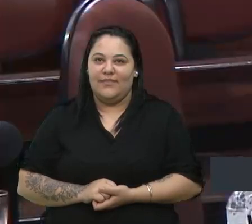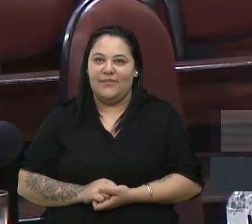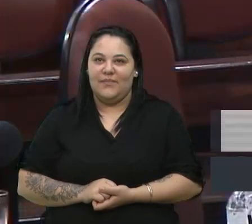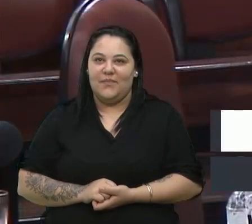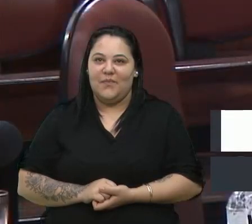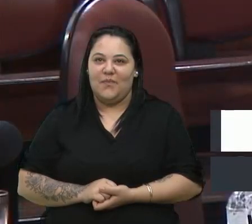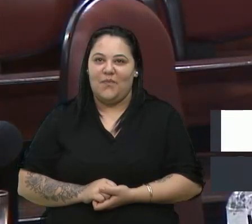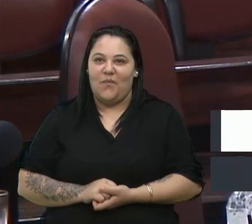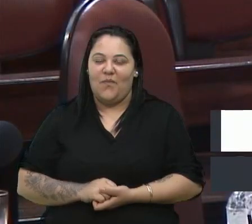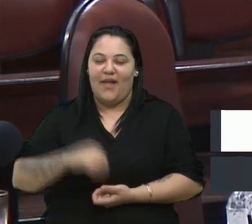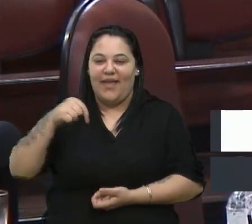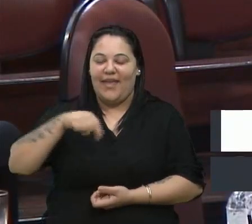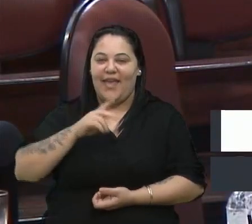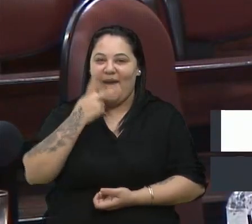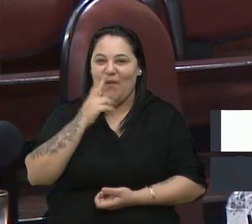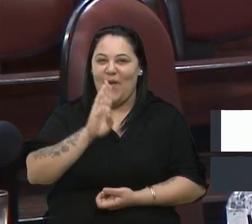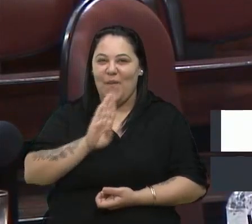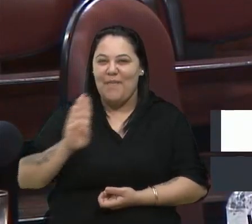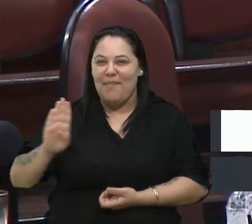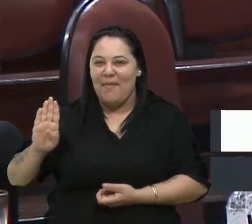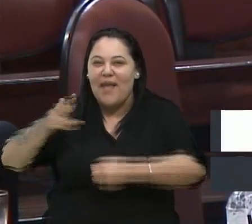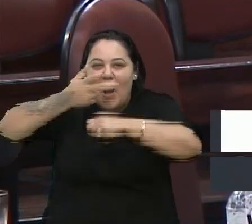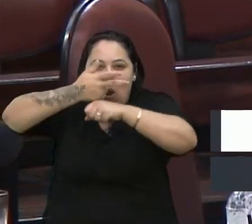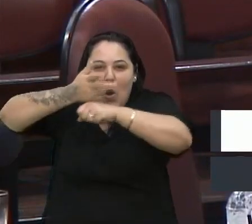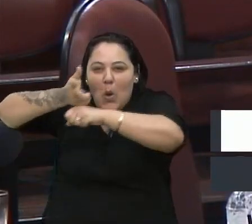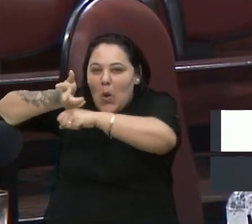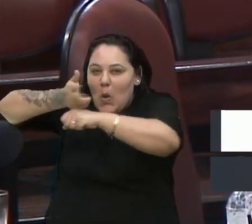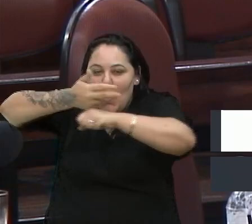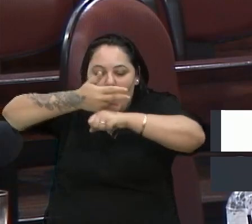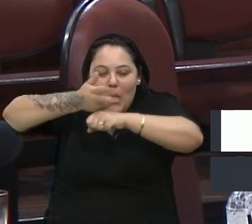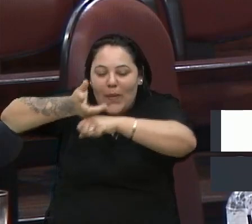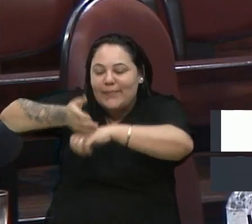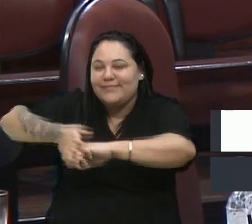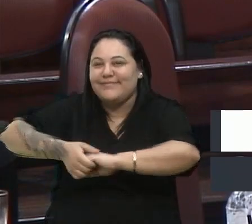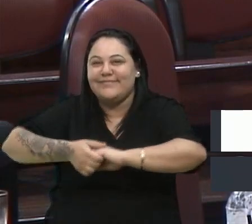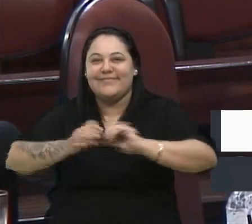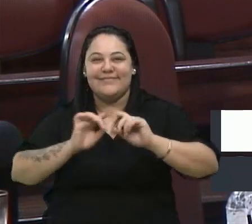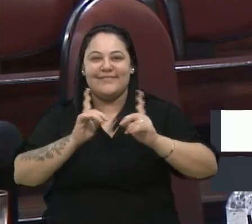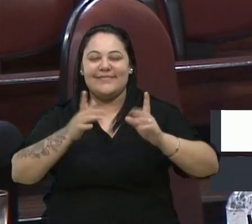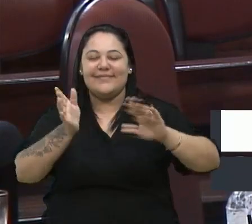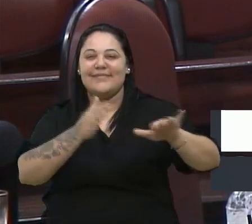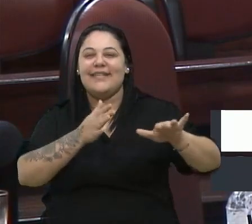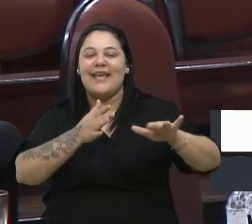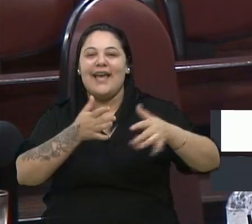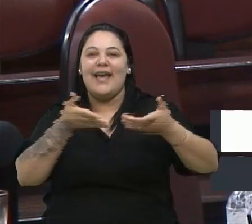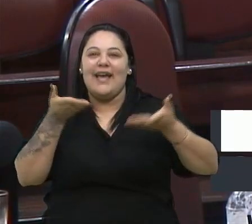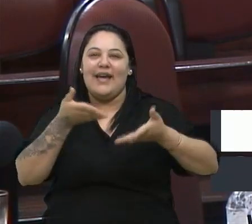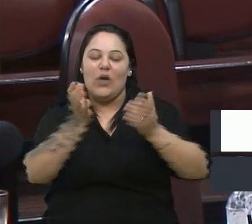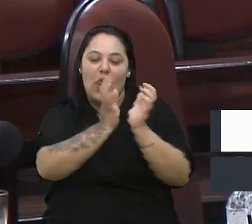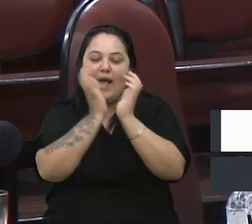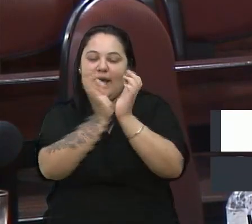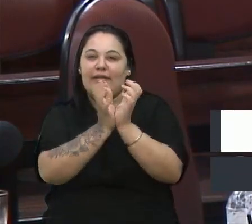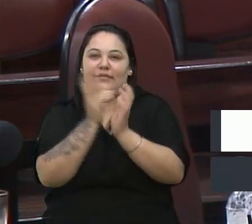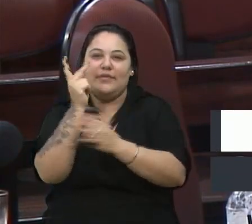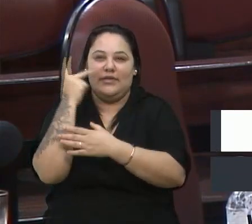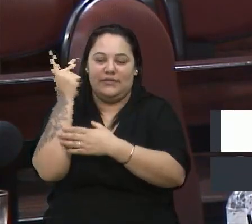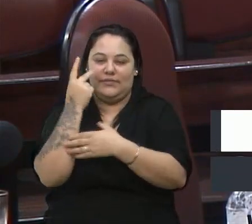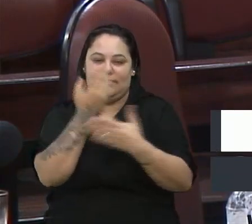um Big Brother, né? Tem que esperar a câmera chegar para atuar, né? Mas, assim, colegas vereadores, vereador D'Ambrosio,